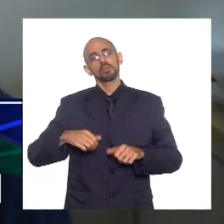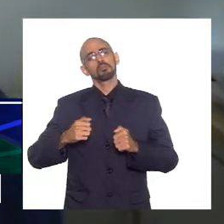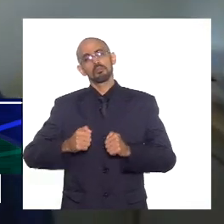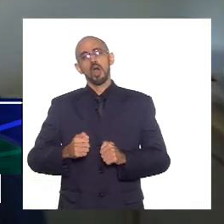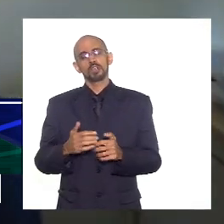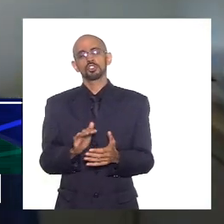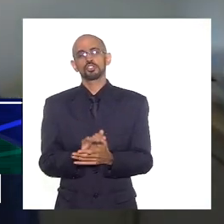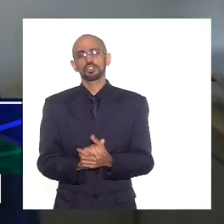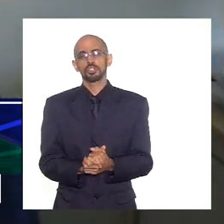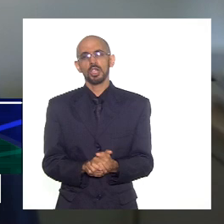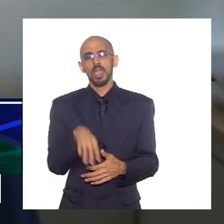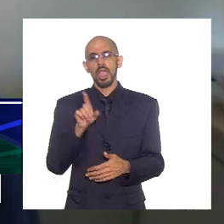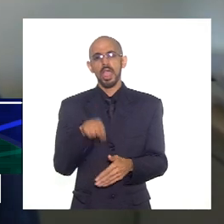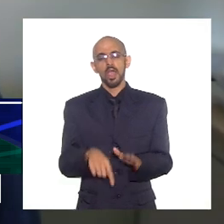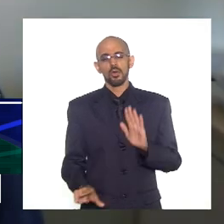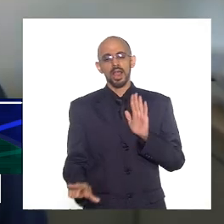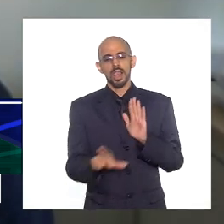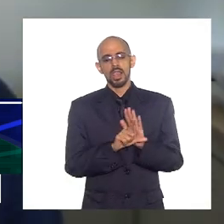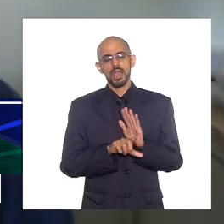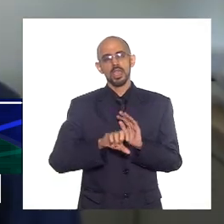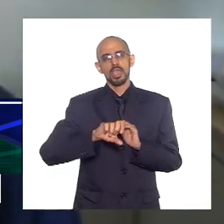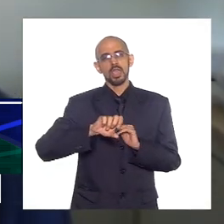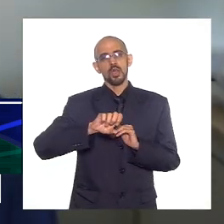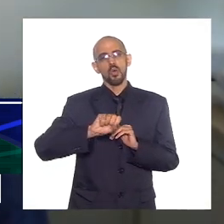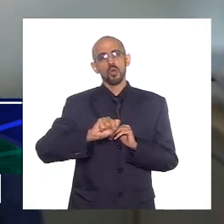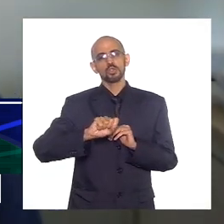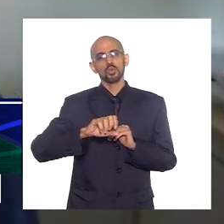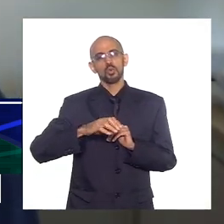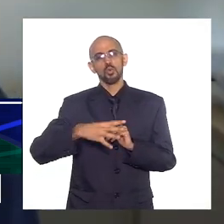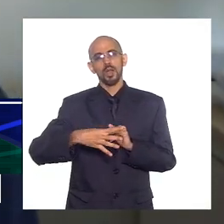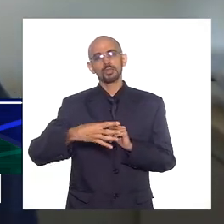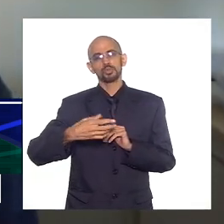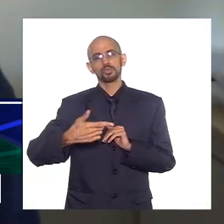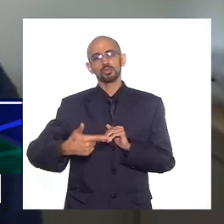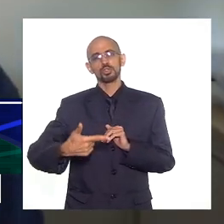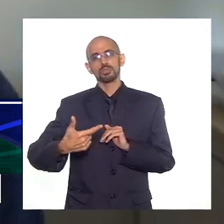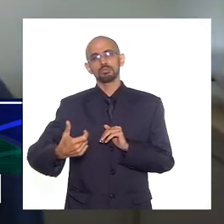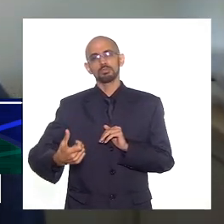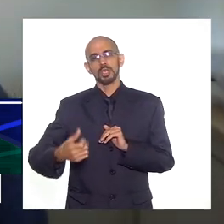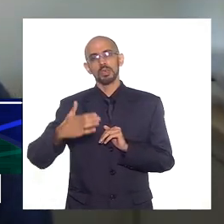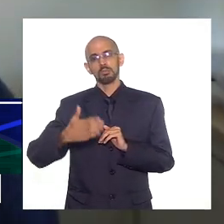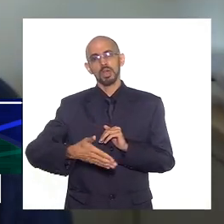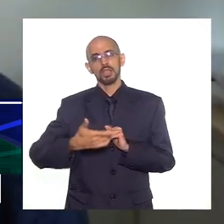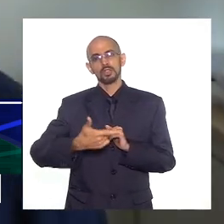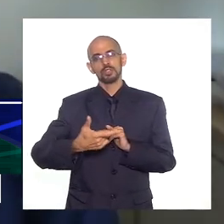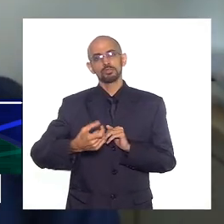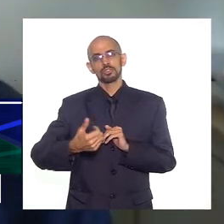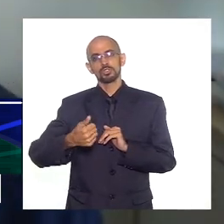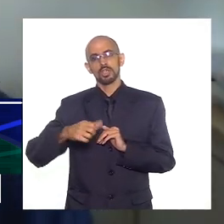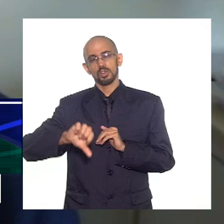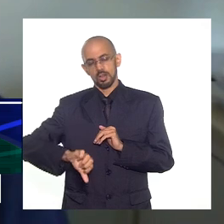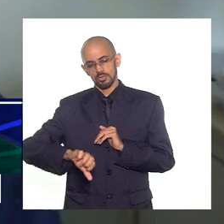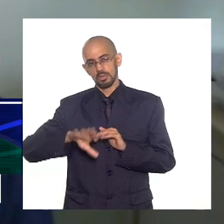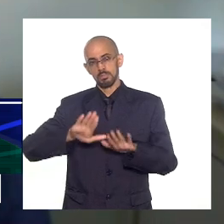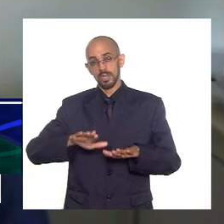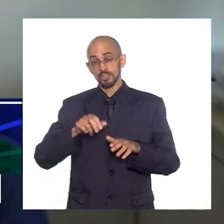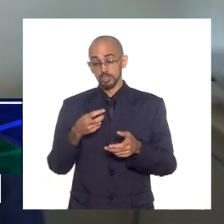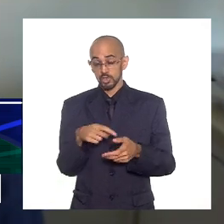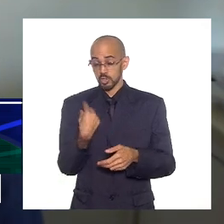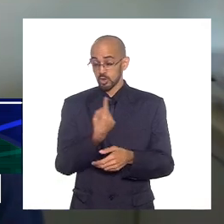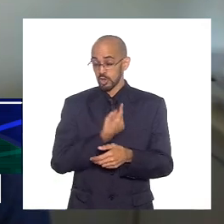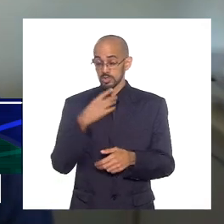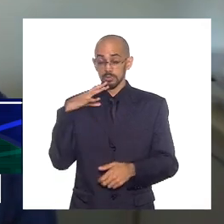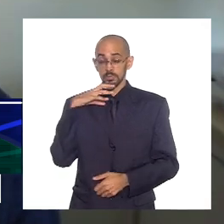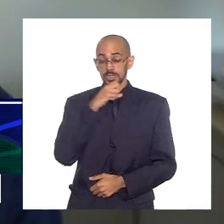que está escrito na Lei 8.426 de 19. Mas o que temos visto sob o